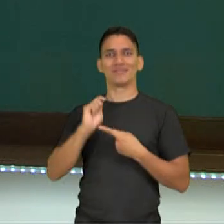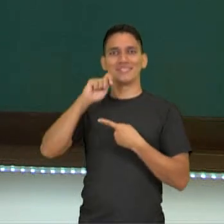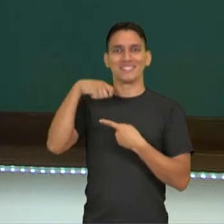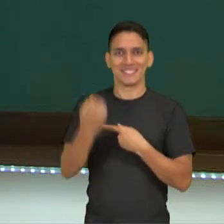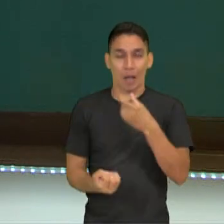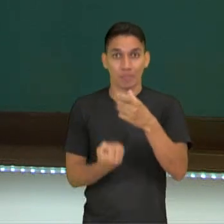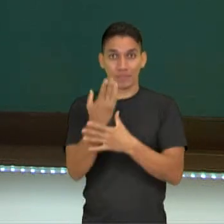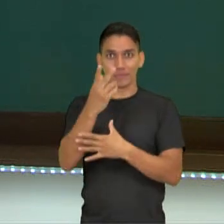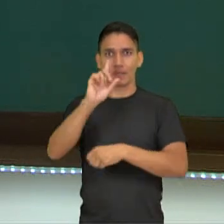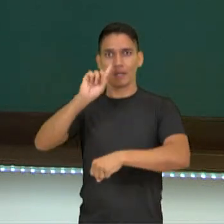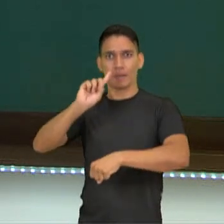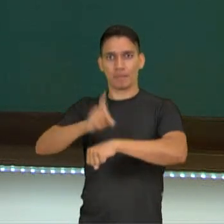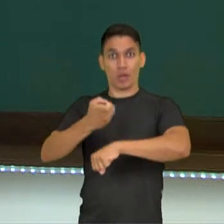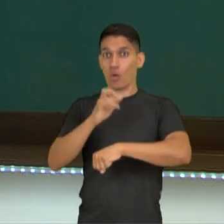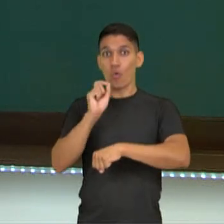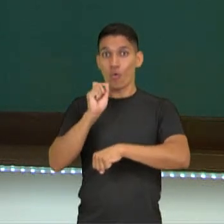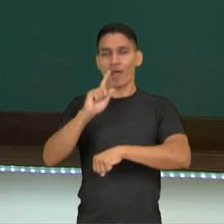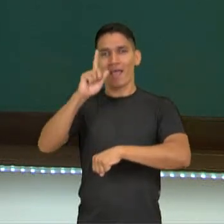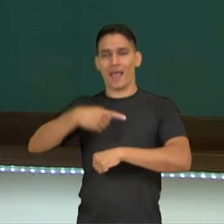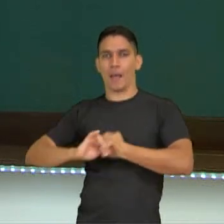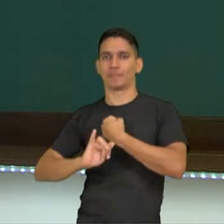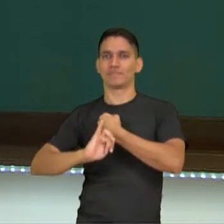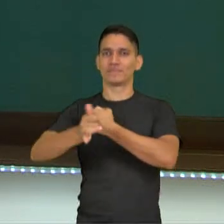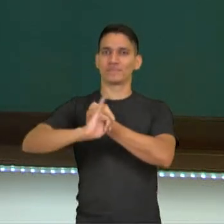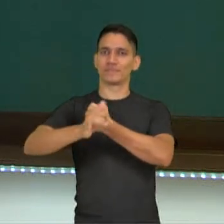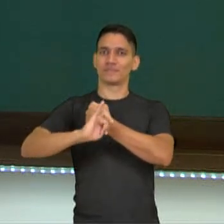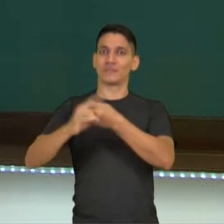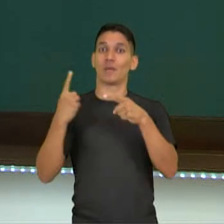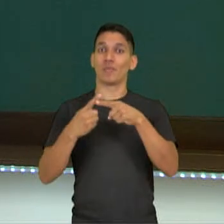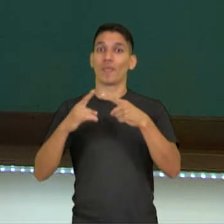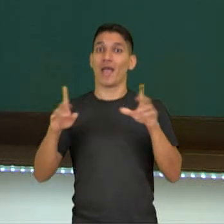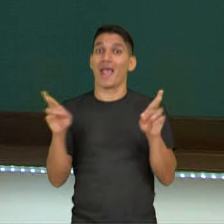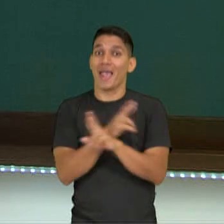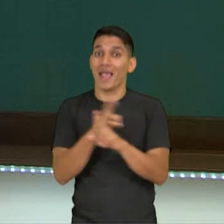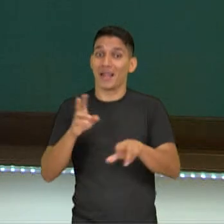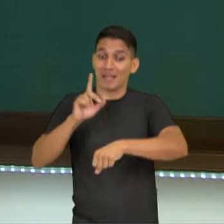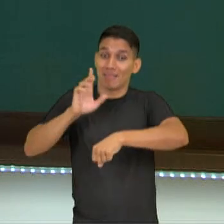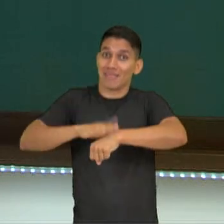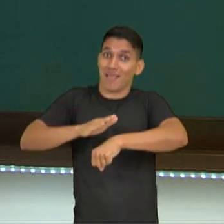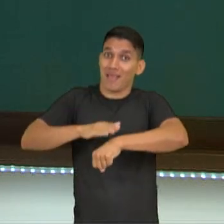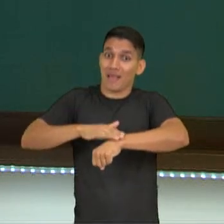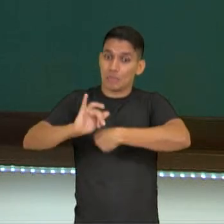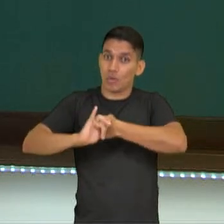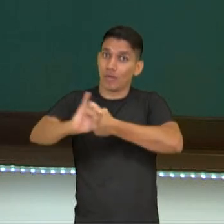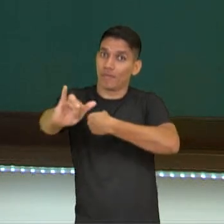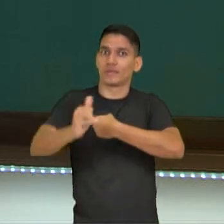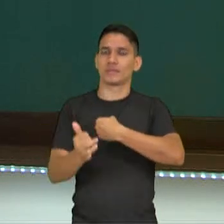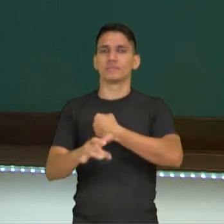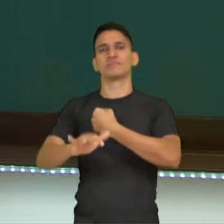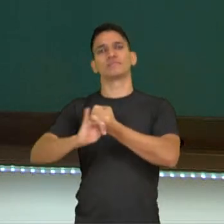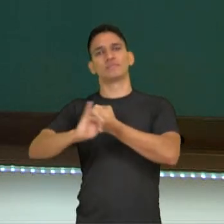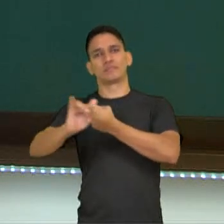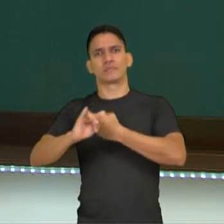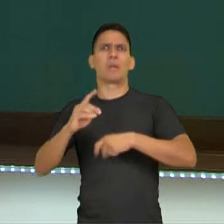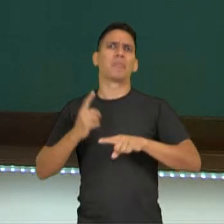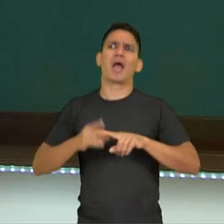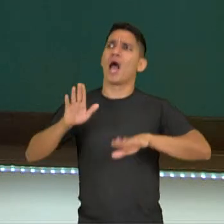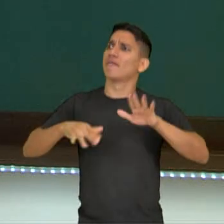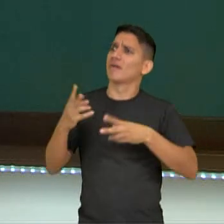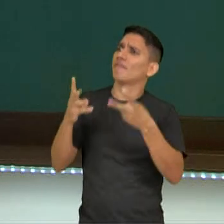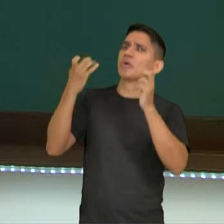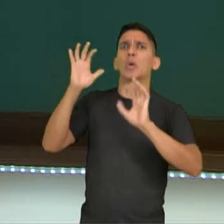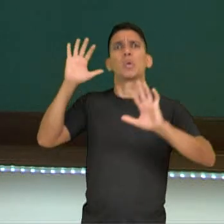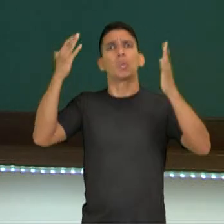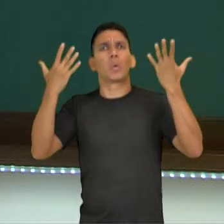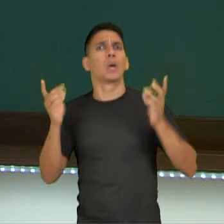de uma notícia de algo que aconteceu no dia a dia, uma notícia corriqueira, né, um episódio banal, às vezes do cotidiano,